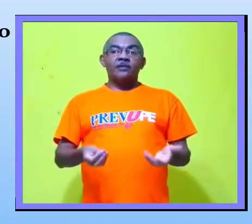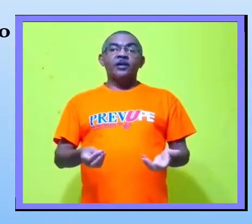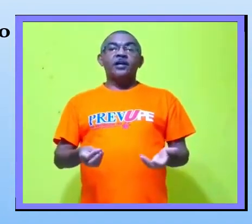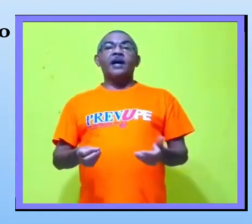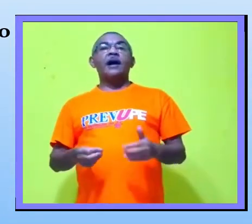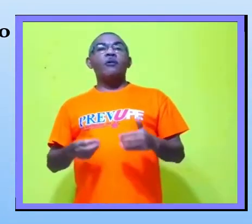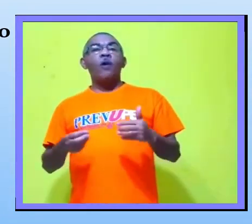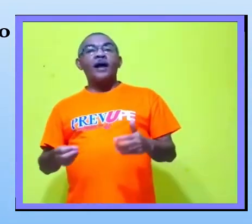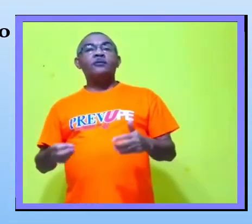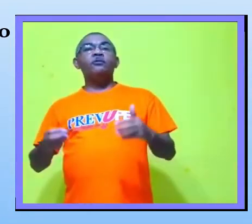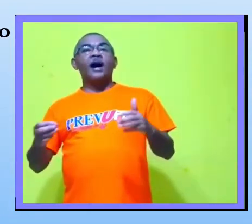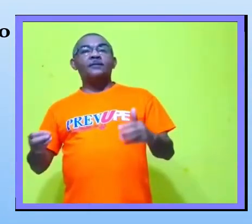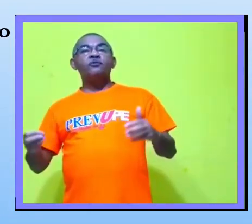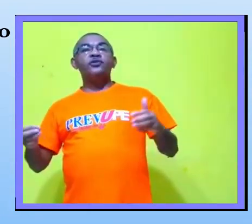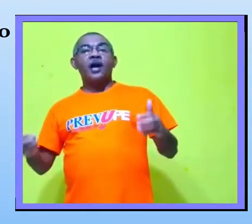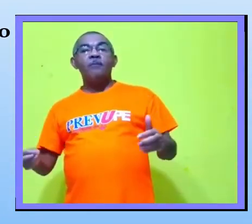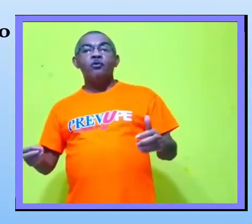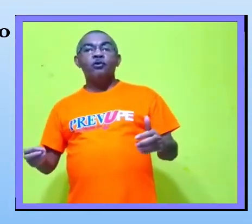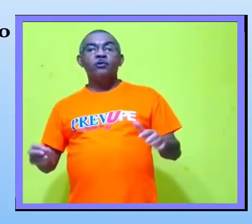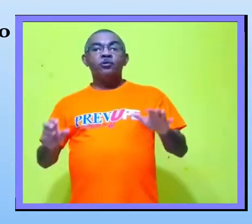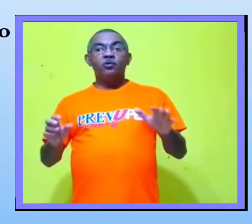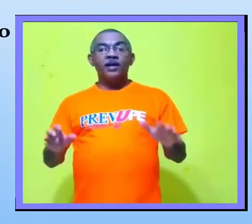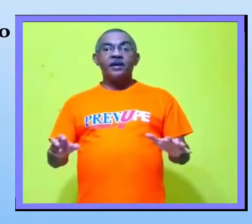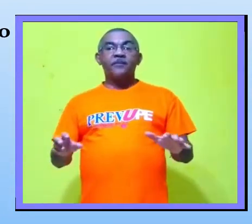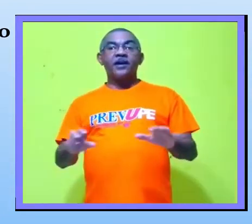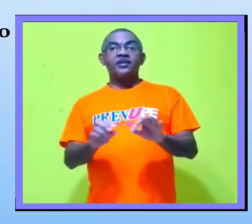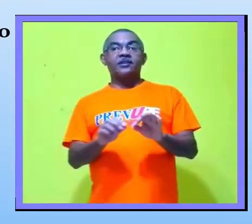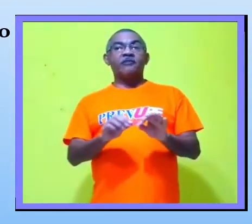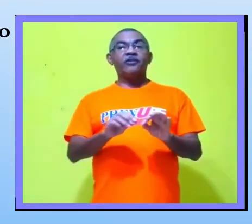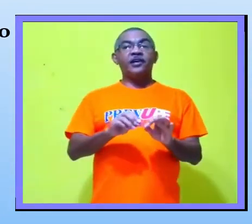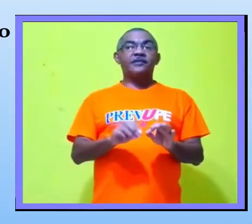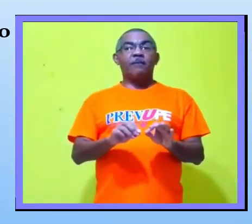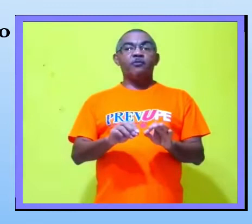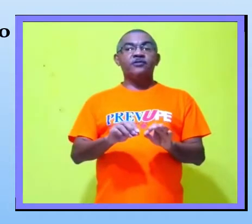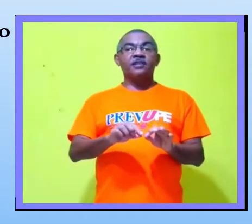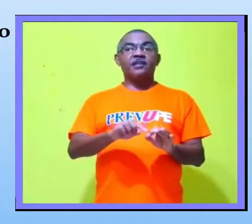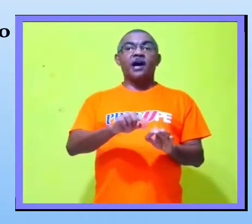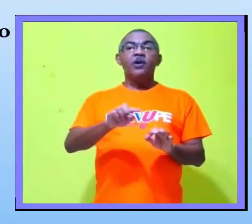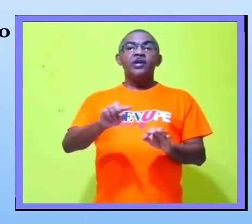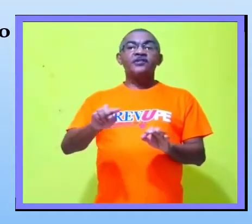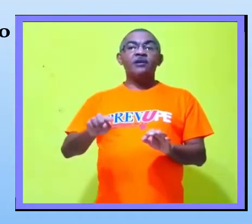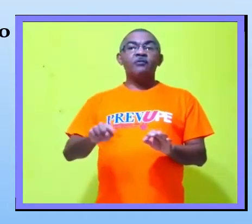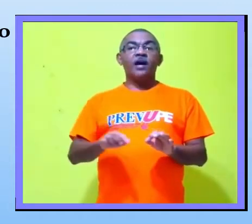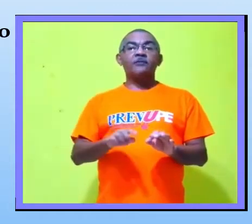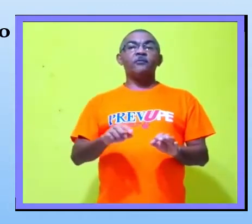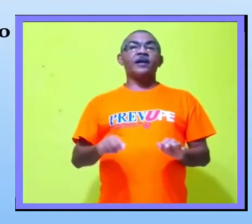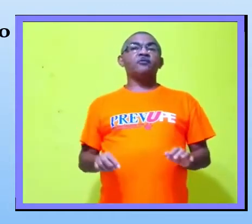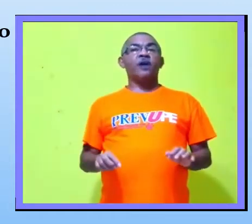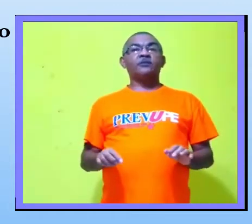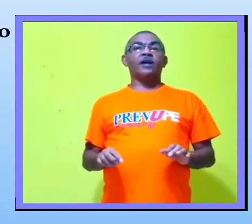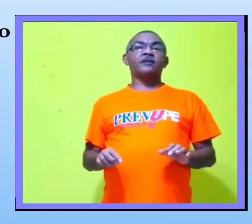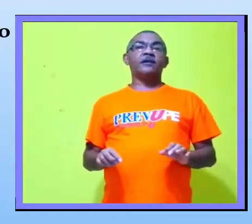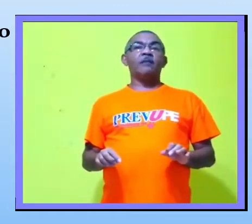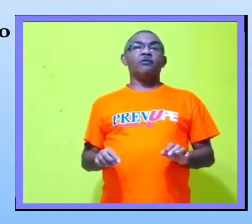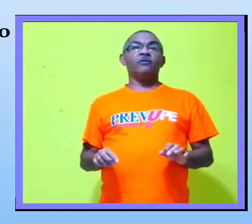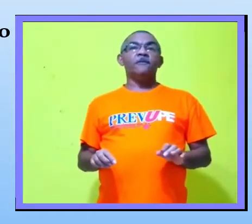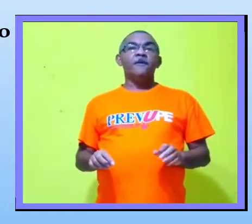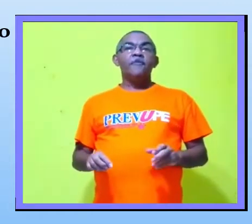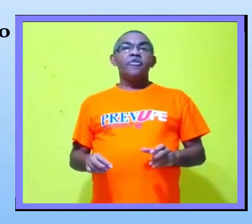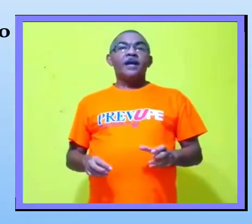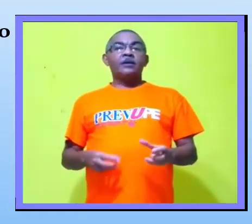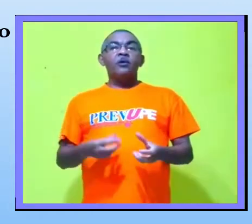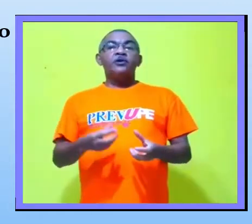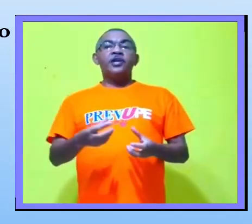está sendo ligado a 4 átomos de carbono. No exemplo aí a gente está vendo esse carbono central circulado por mais 4 átomos de